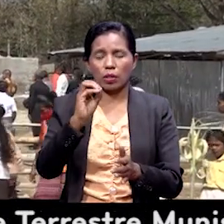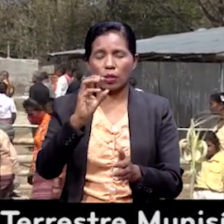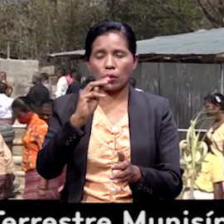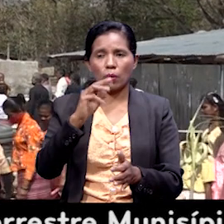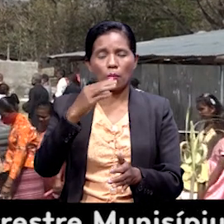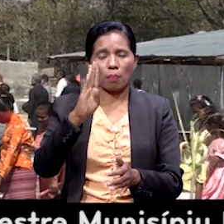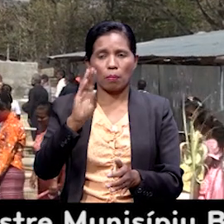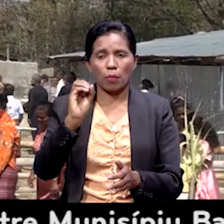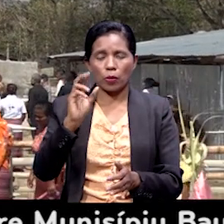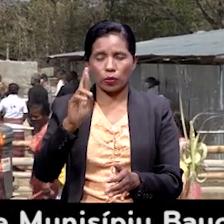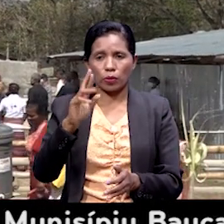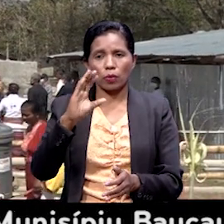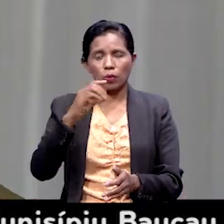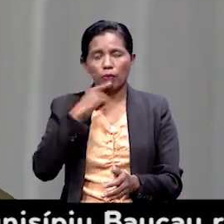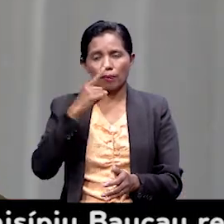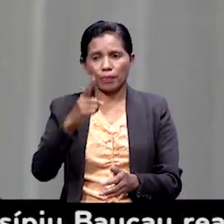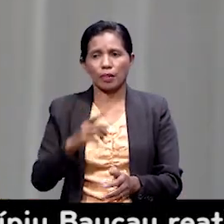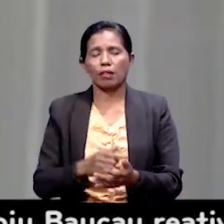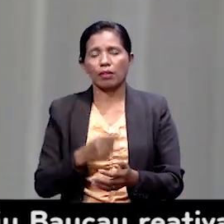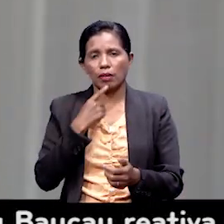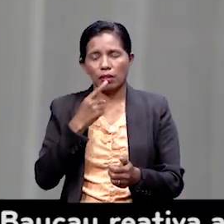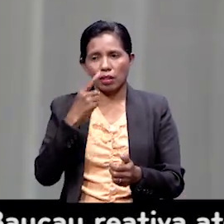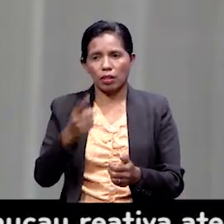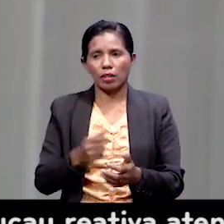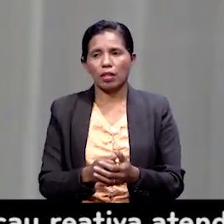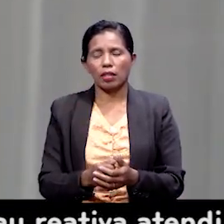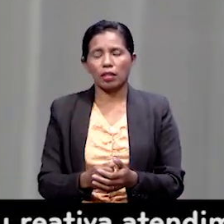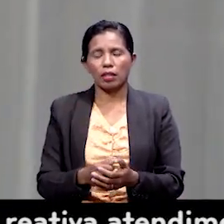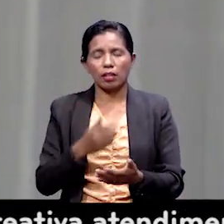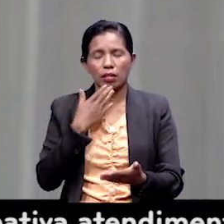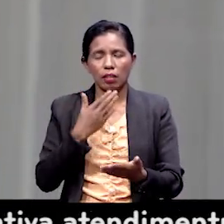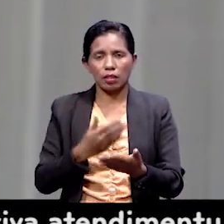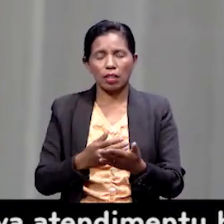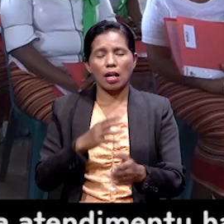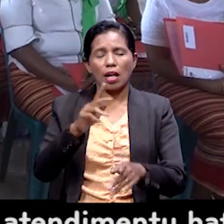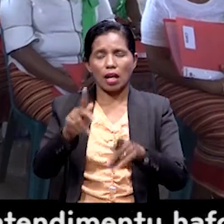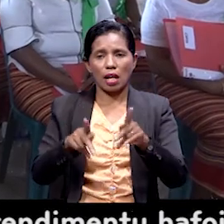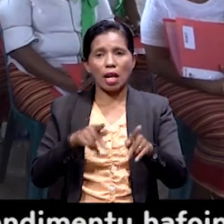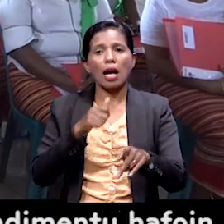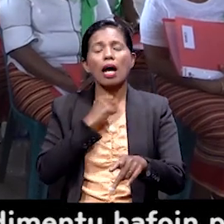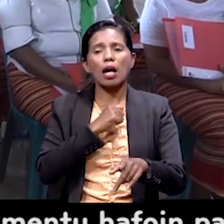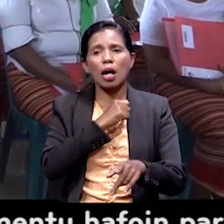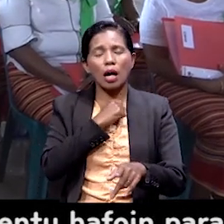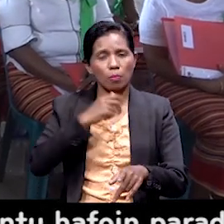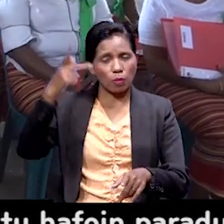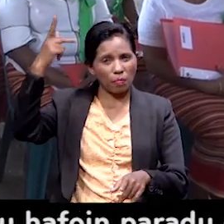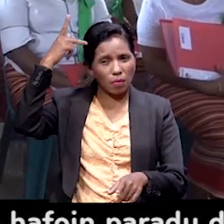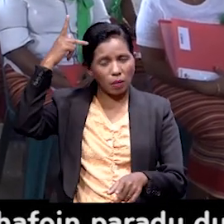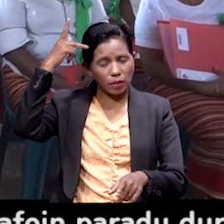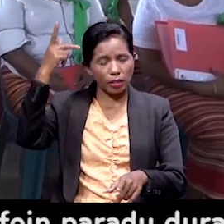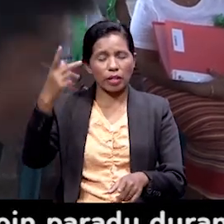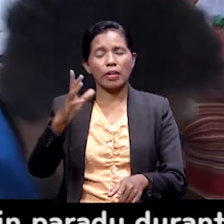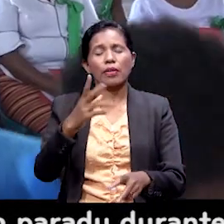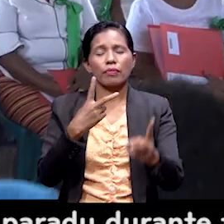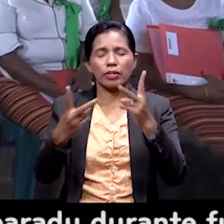omile representante Vaticano ihe Timor-Leste ni hateten posibilidade amo Papa se visita Timor-Leste, mai bese hen COVID-19